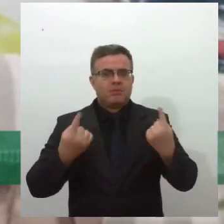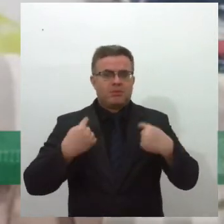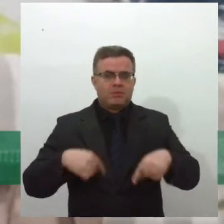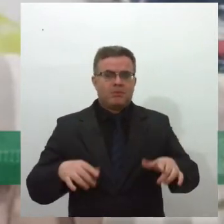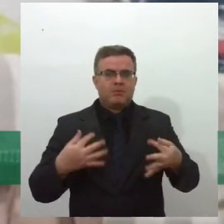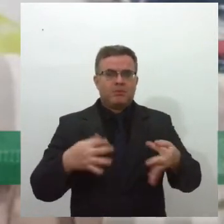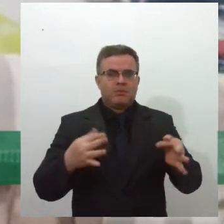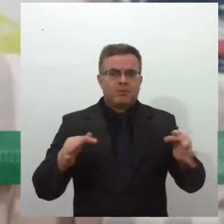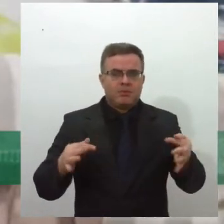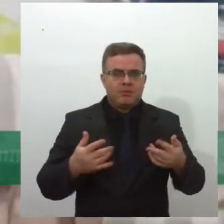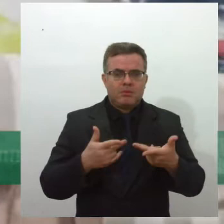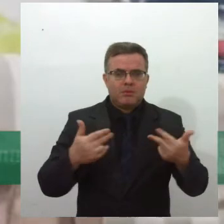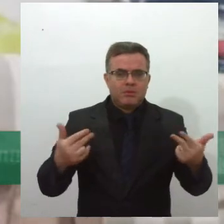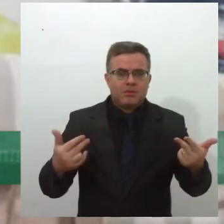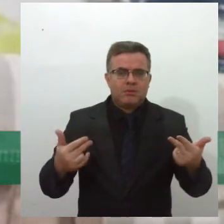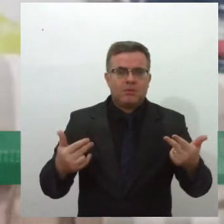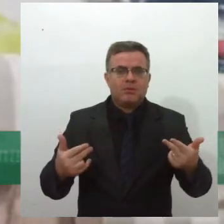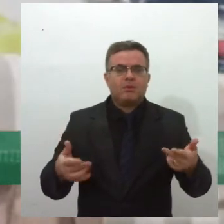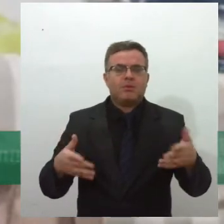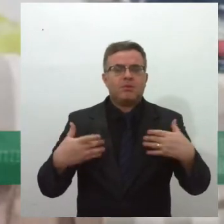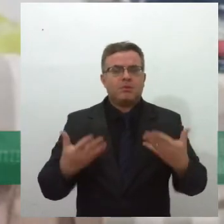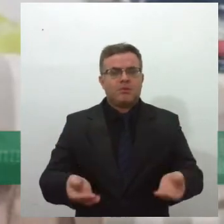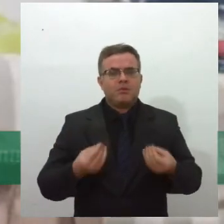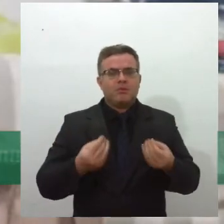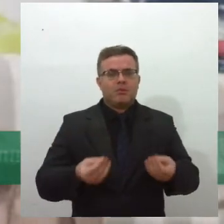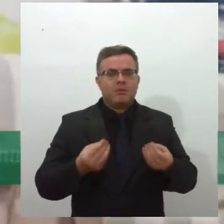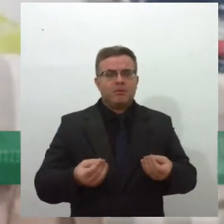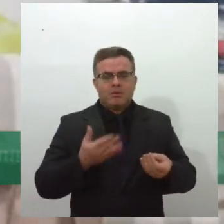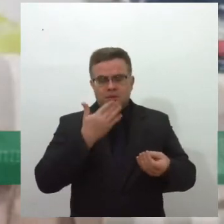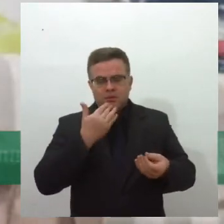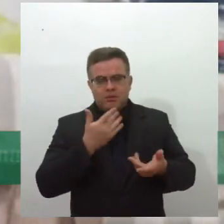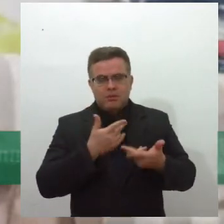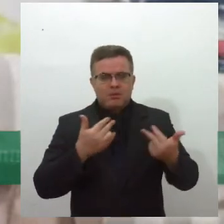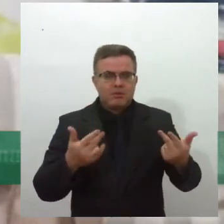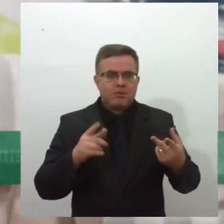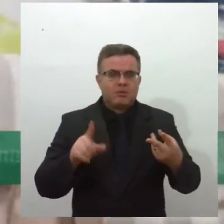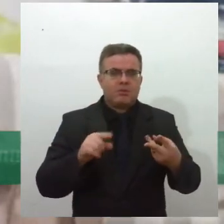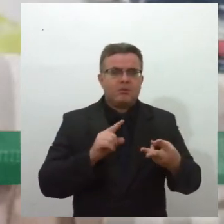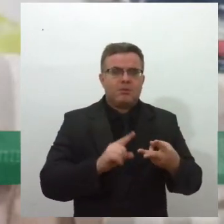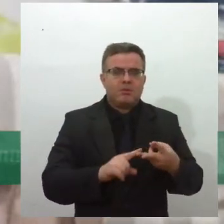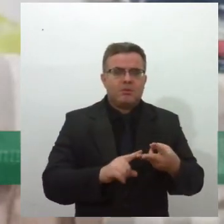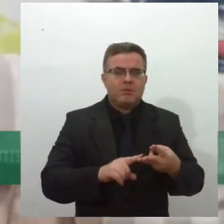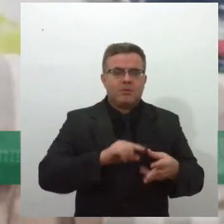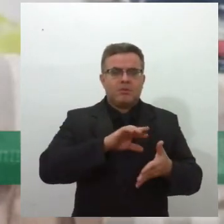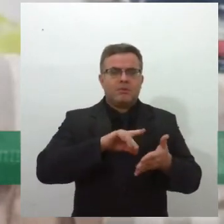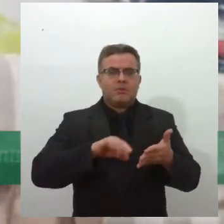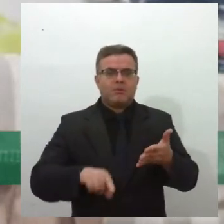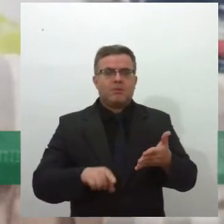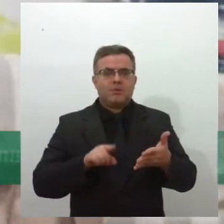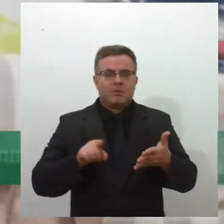corpo, alguma dificuldade de mobilidade, vão precisar de reabilitação, acompanhamento especializado desses